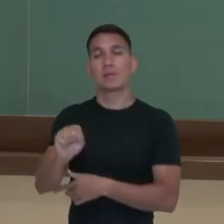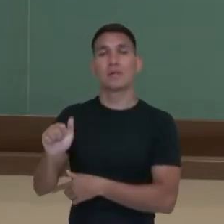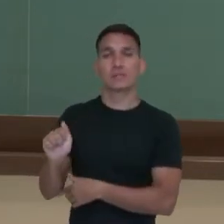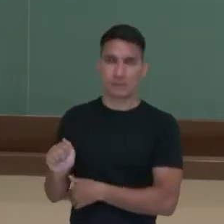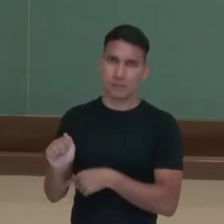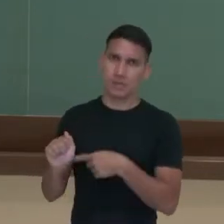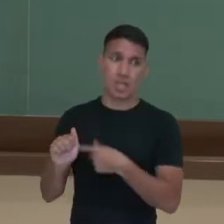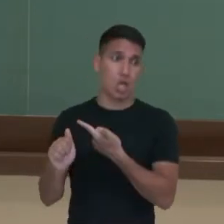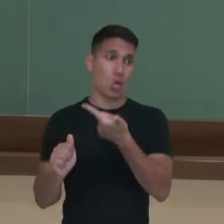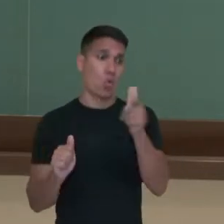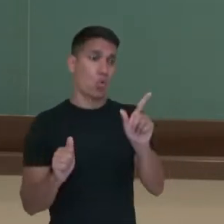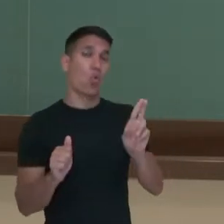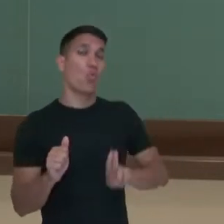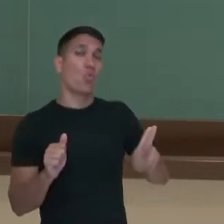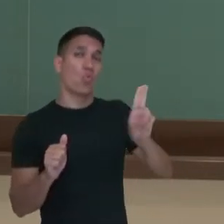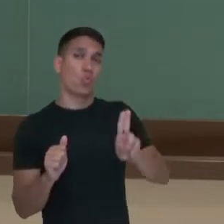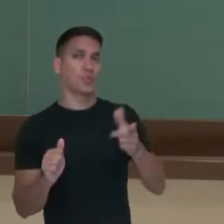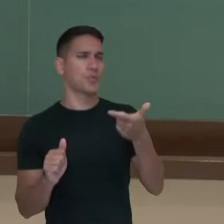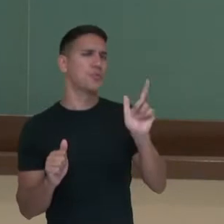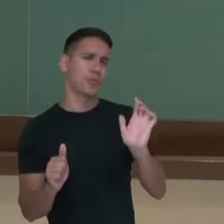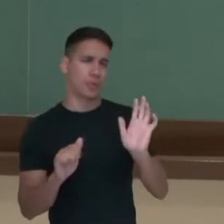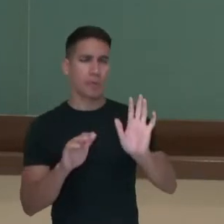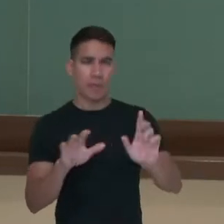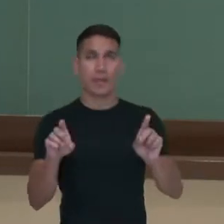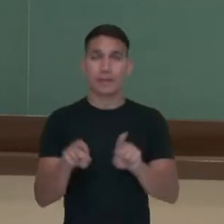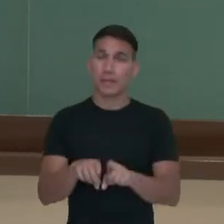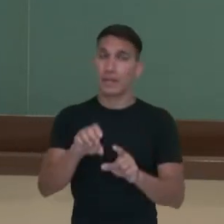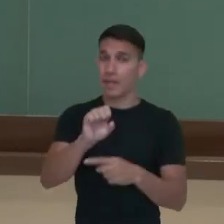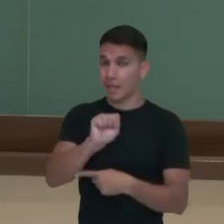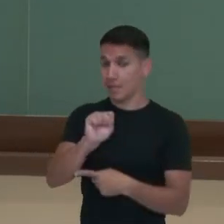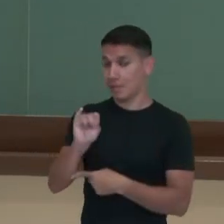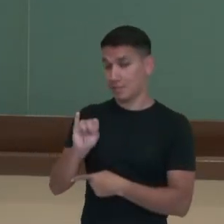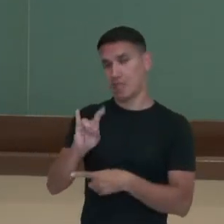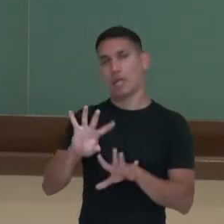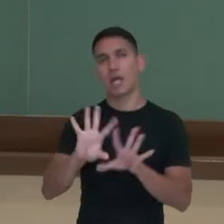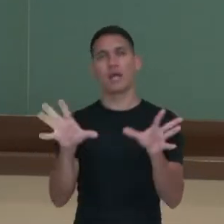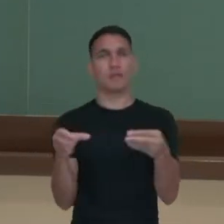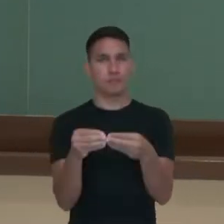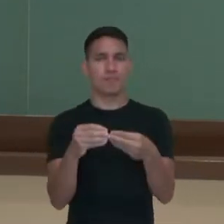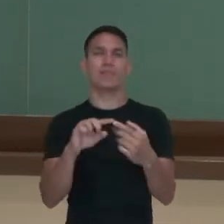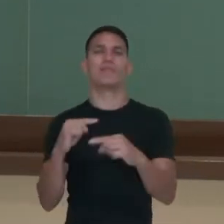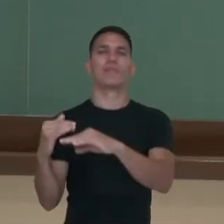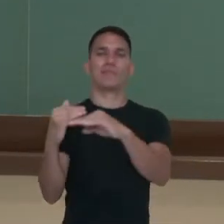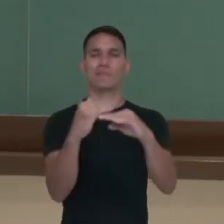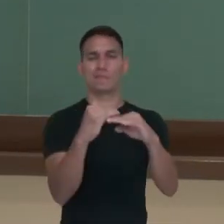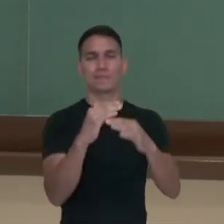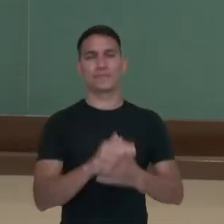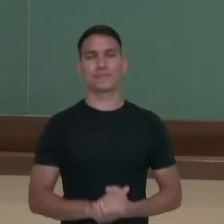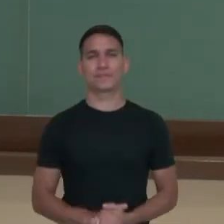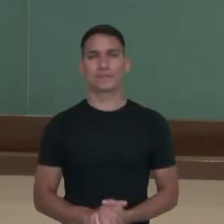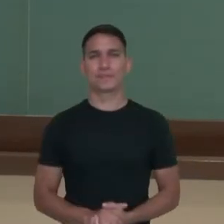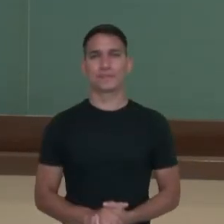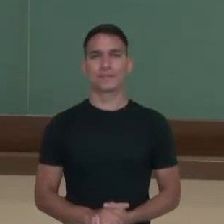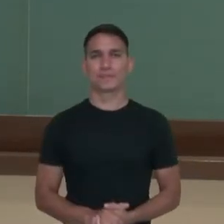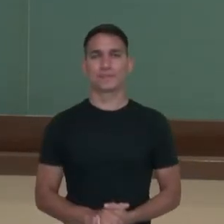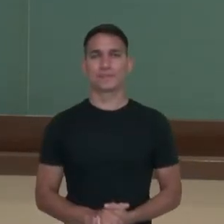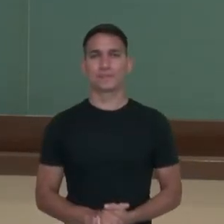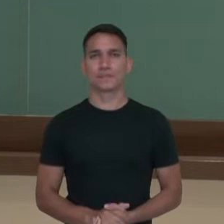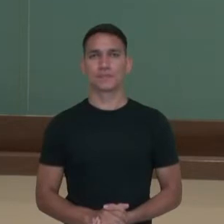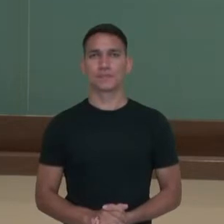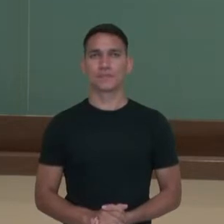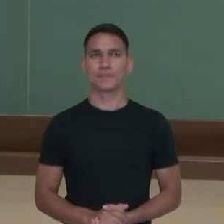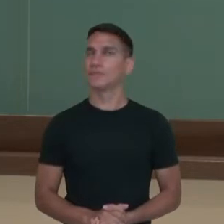alguns países usam ainda outras. Mas, tendo o SI, você consegue padronizar essa situação.